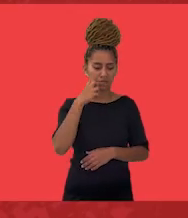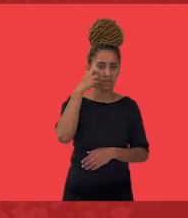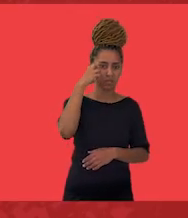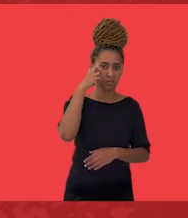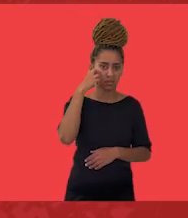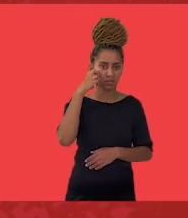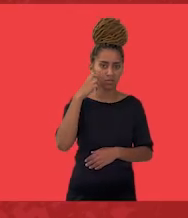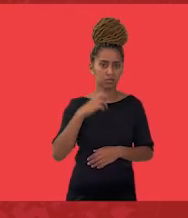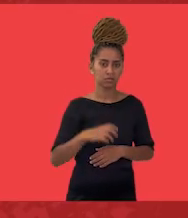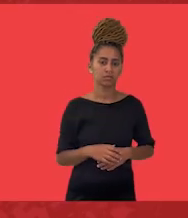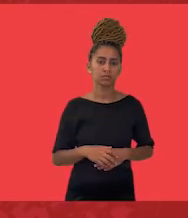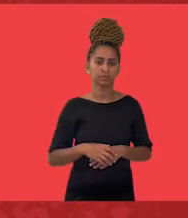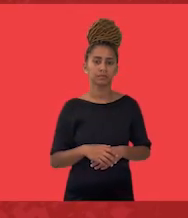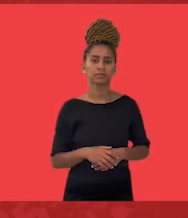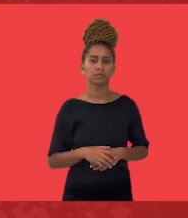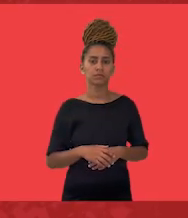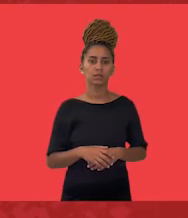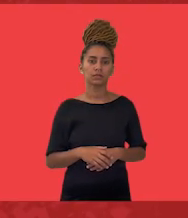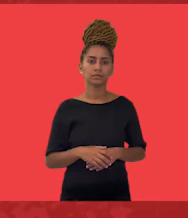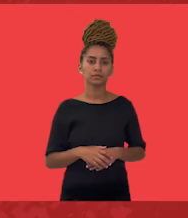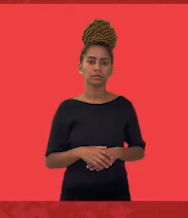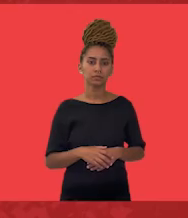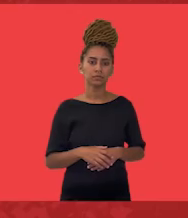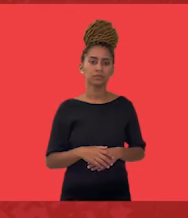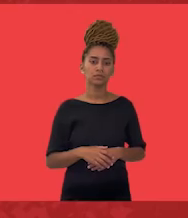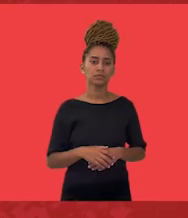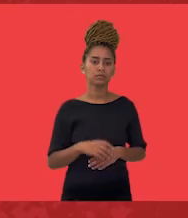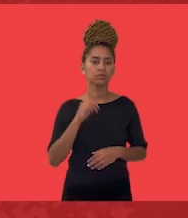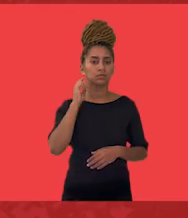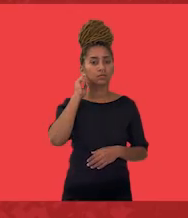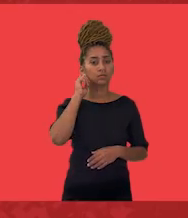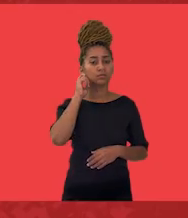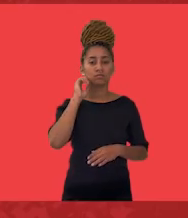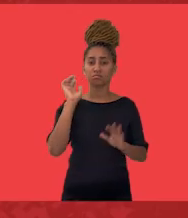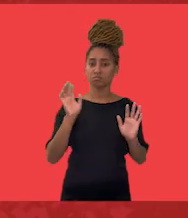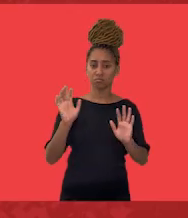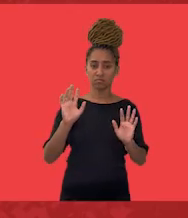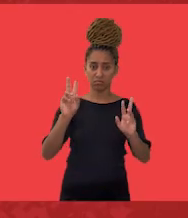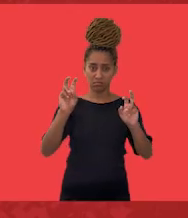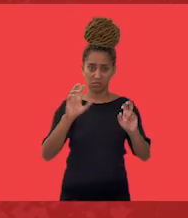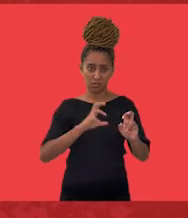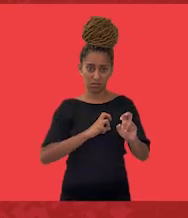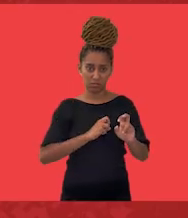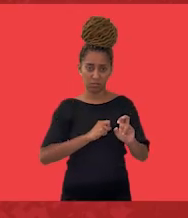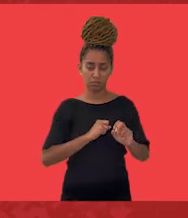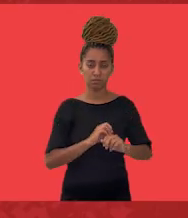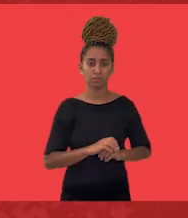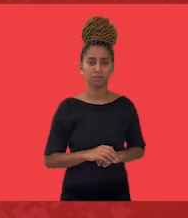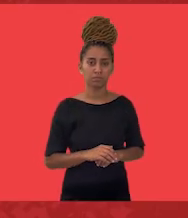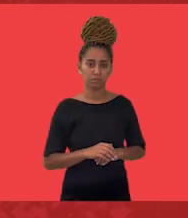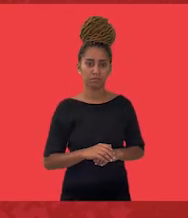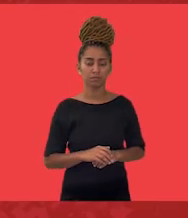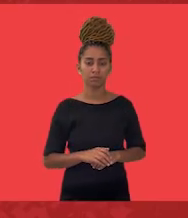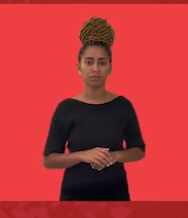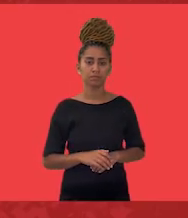Numa isolada ilha do Trópico Central, a árvore proibida exibe seus frutos de cor púrpura.